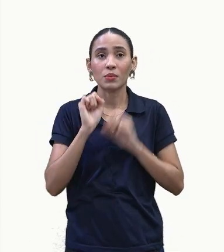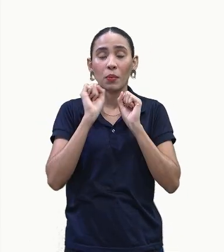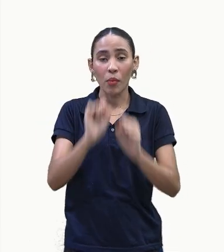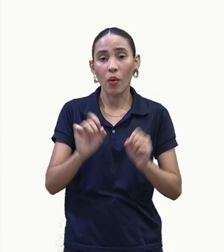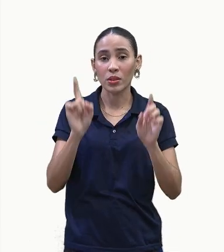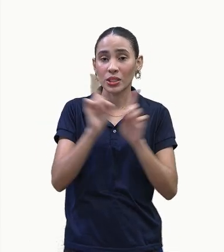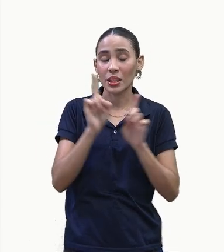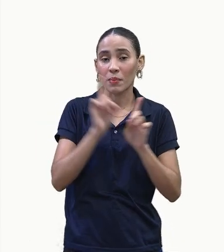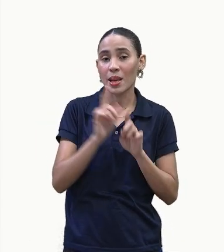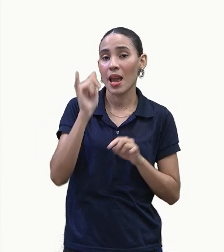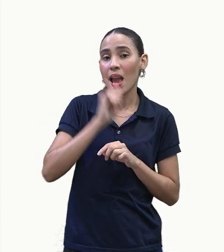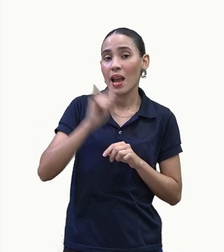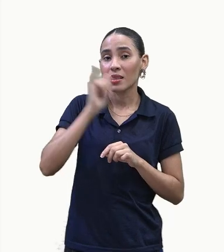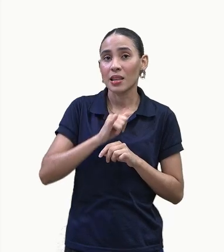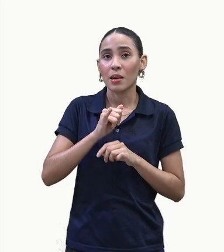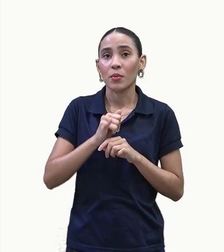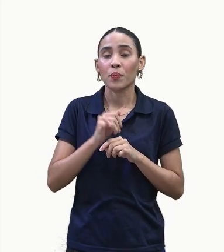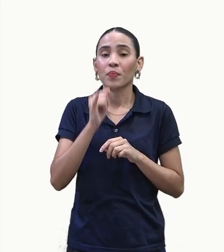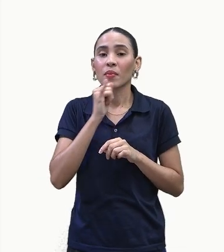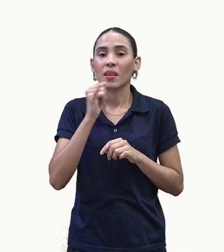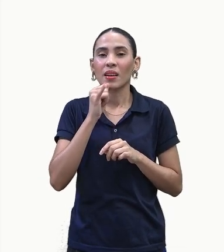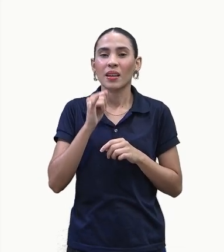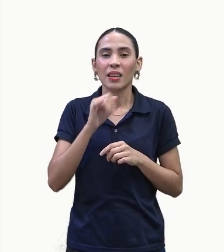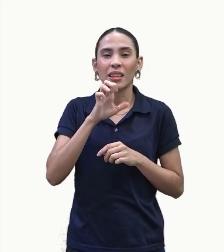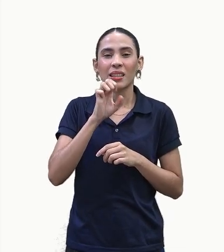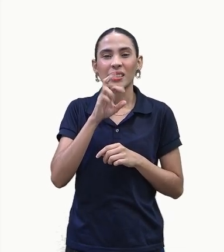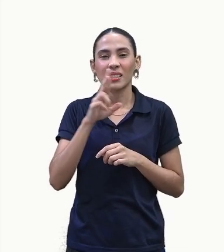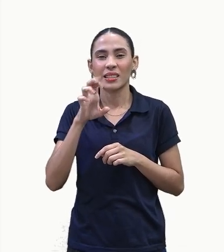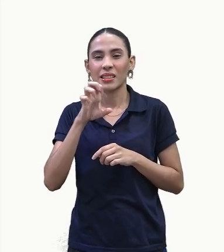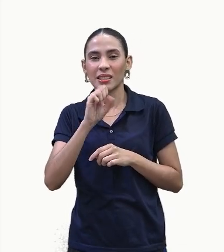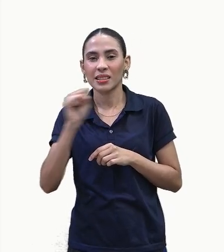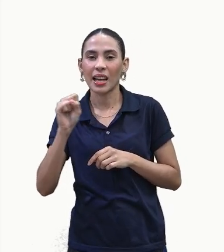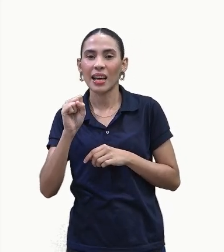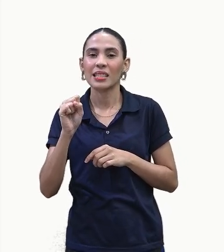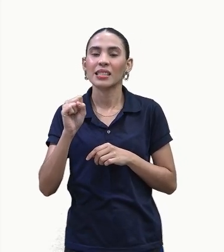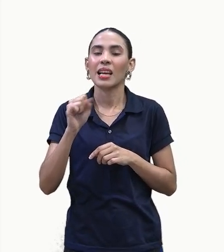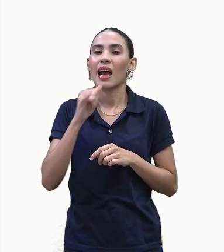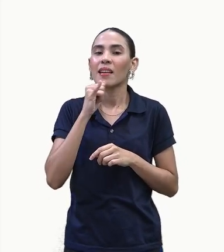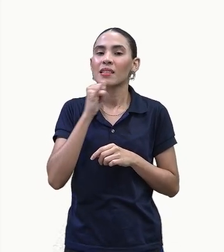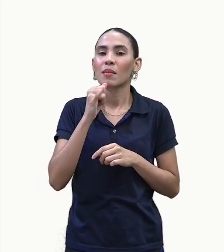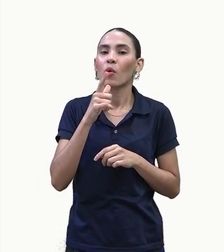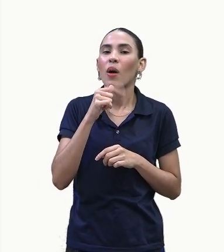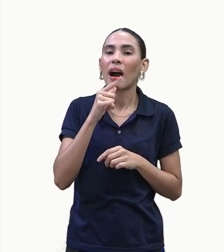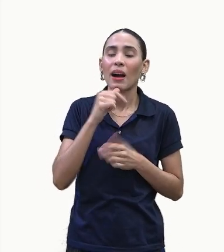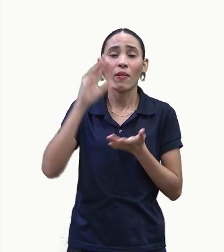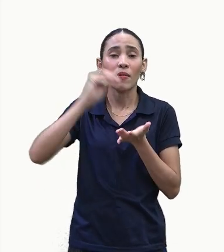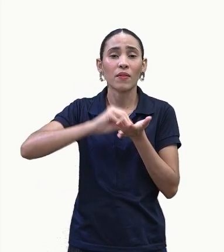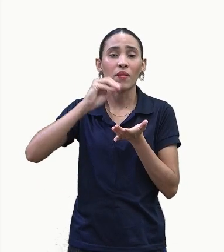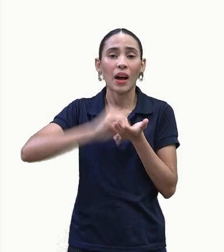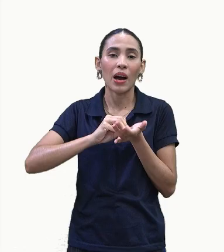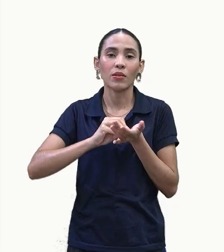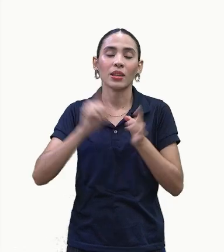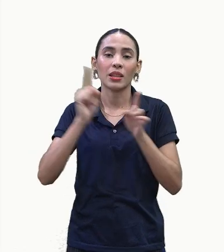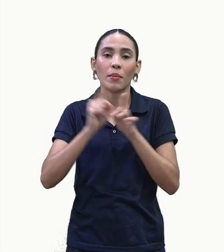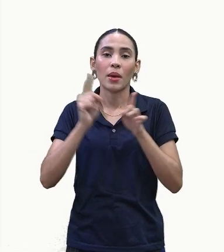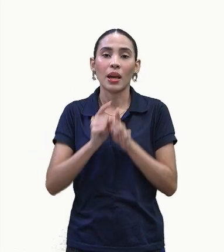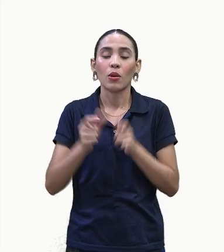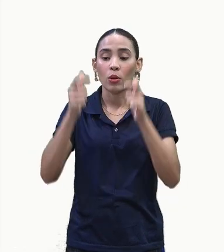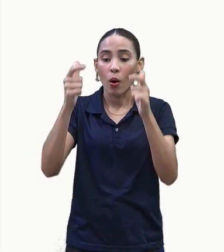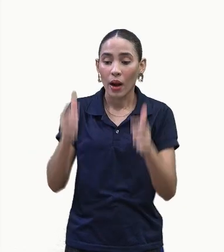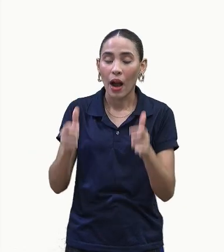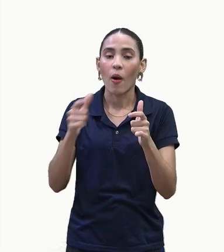ser resistente a um estresse hídrico, que é quando a gente tem períodos de seca, em que o aporte de água, né,